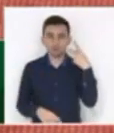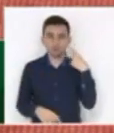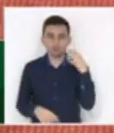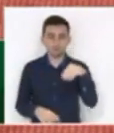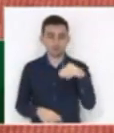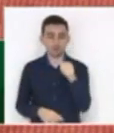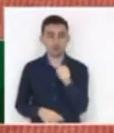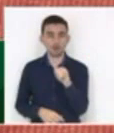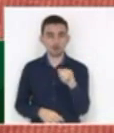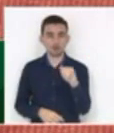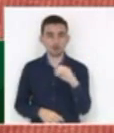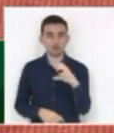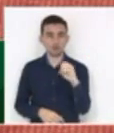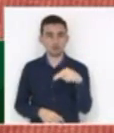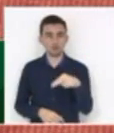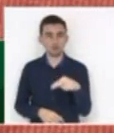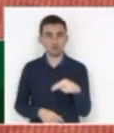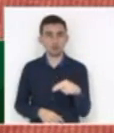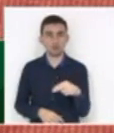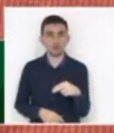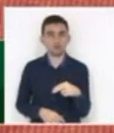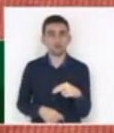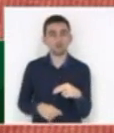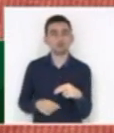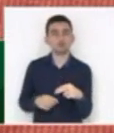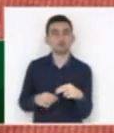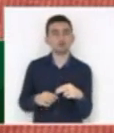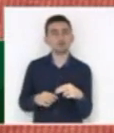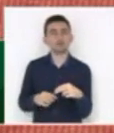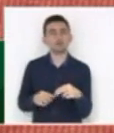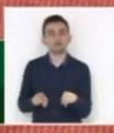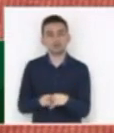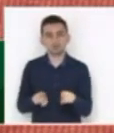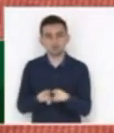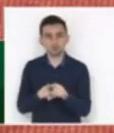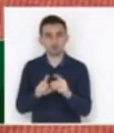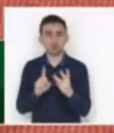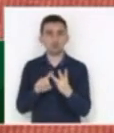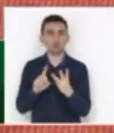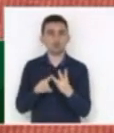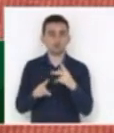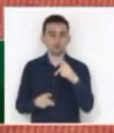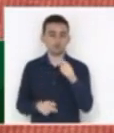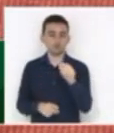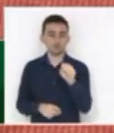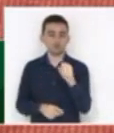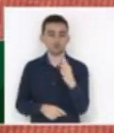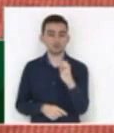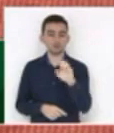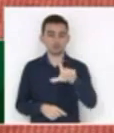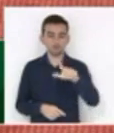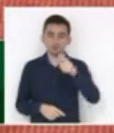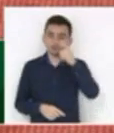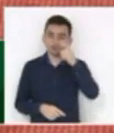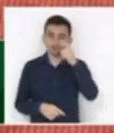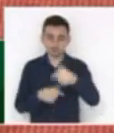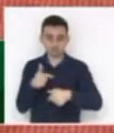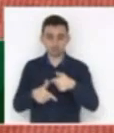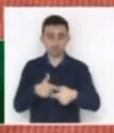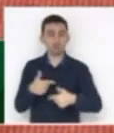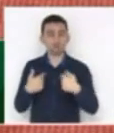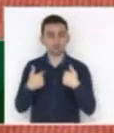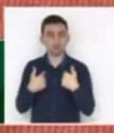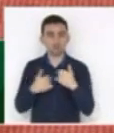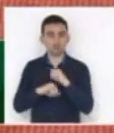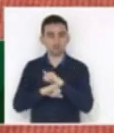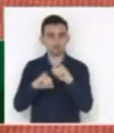de Agricultura de Bom Jardim da Serra, o ex-vereador Pastel, de Bom Jardim, que acompanha os nossos trabalhos. E dizer